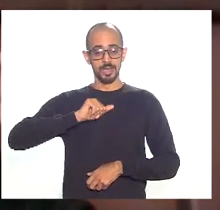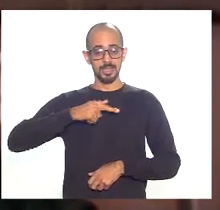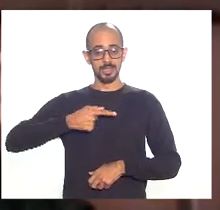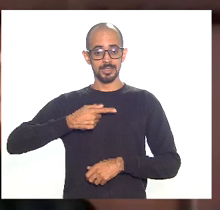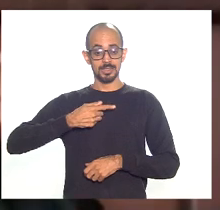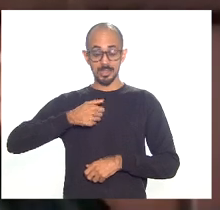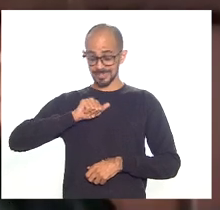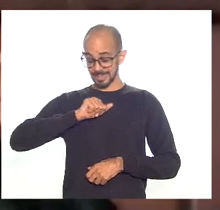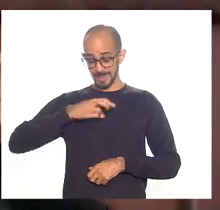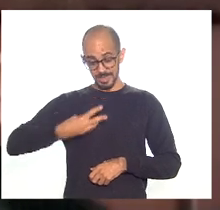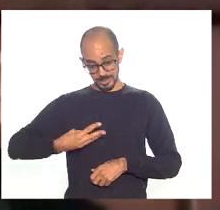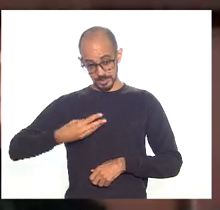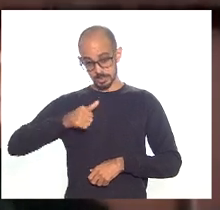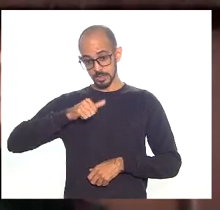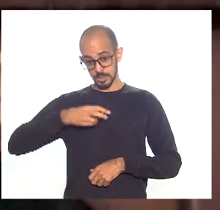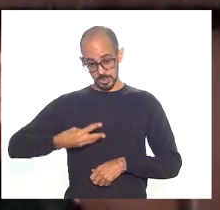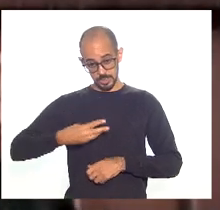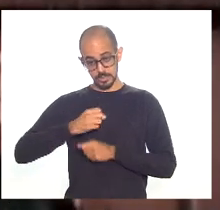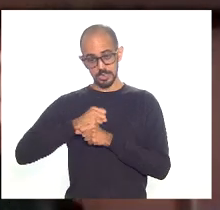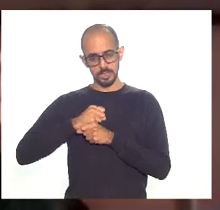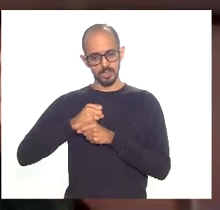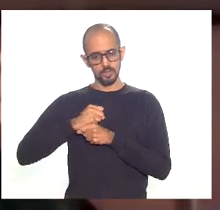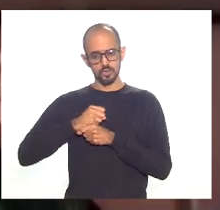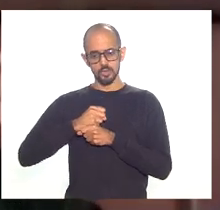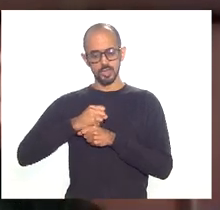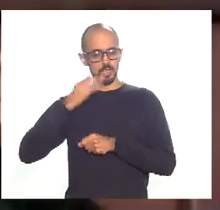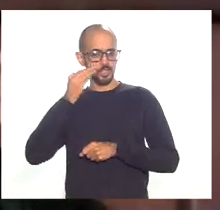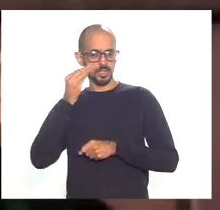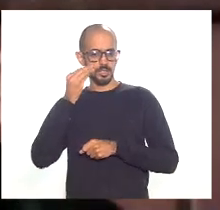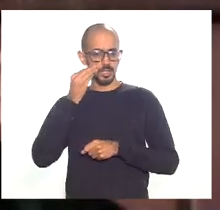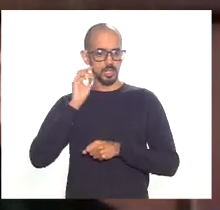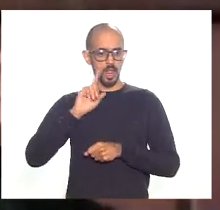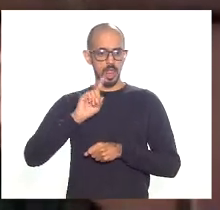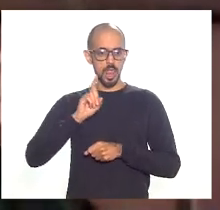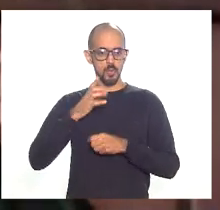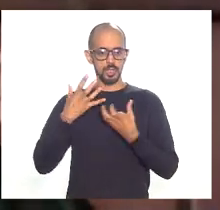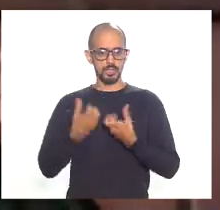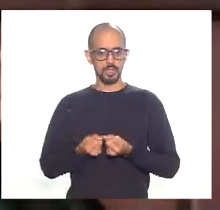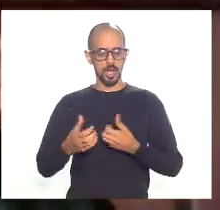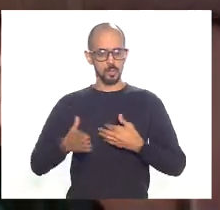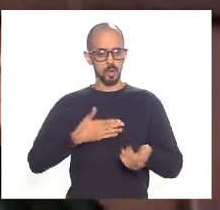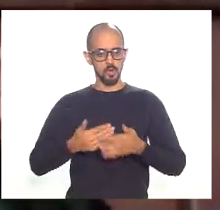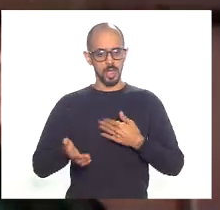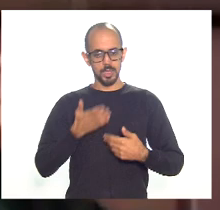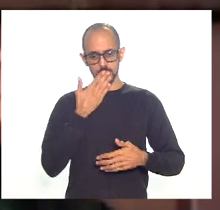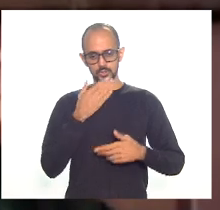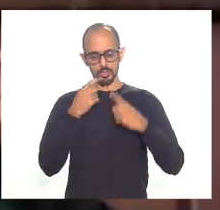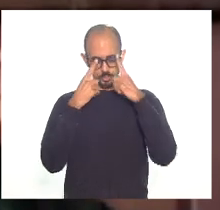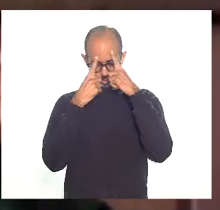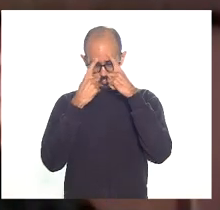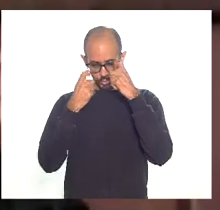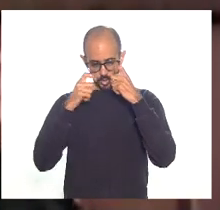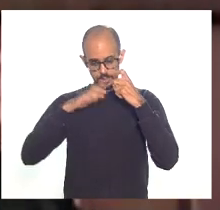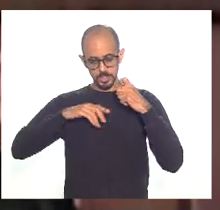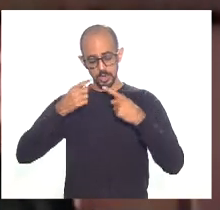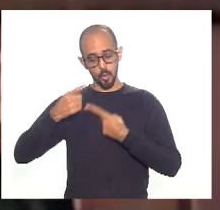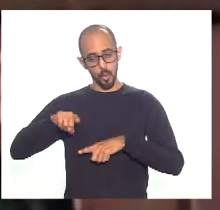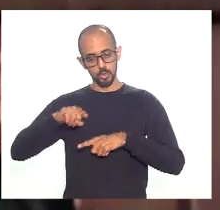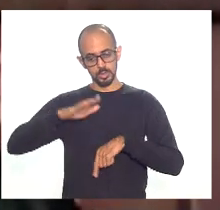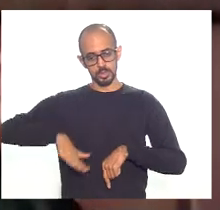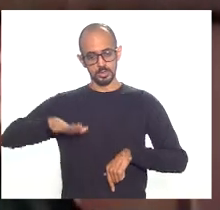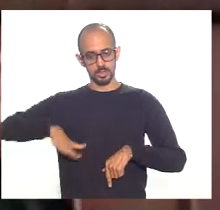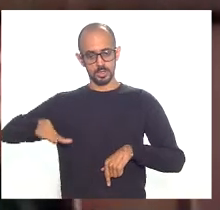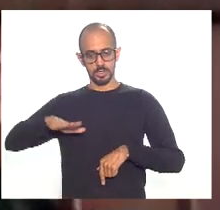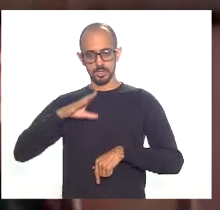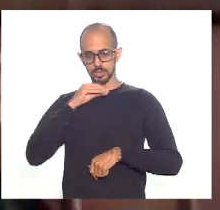alguma medida, não negociar com qualquer forma de violação da nossa infância e da nossa adolescência. Eu quero